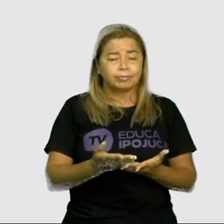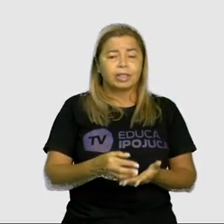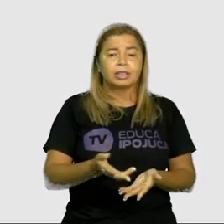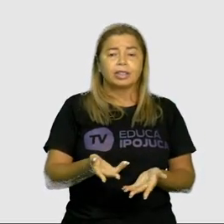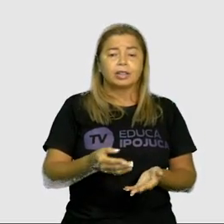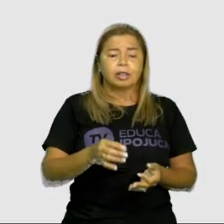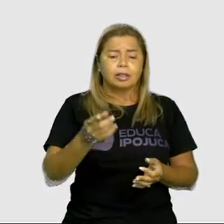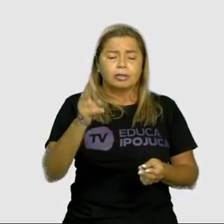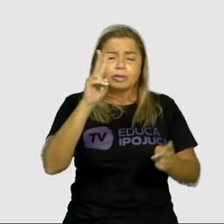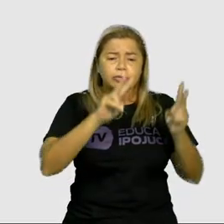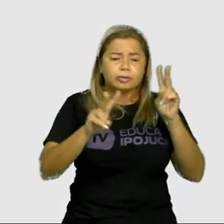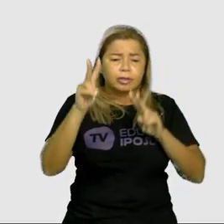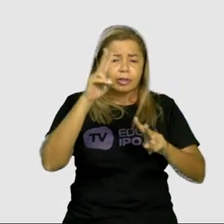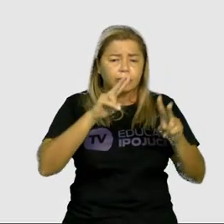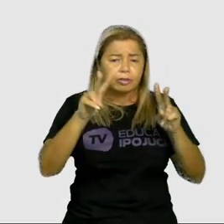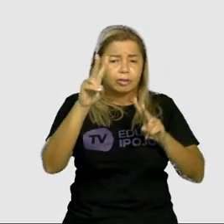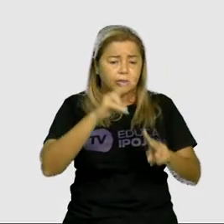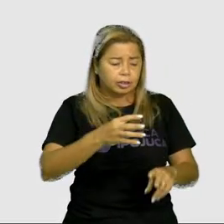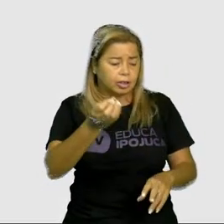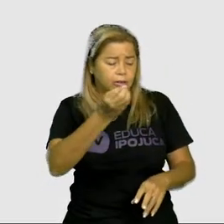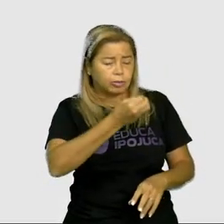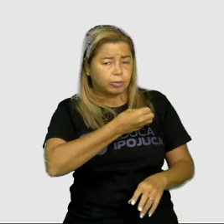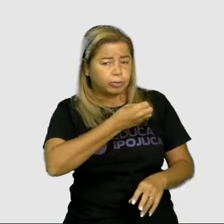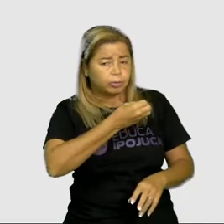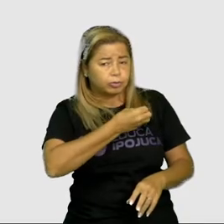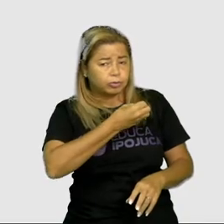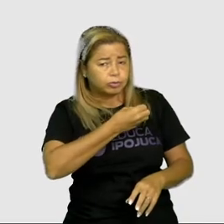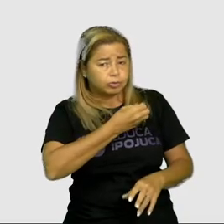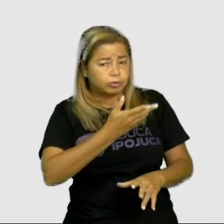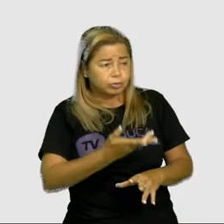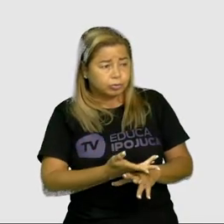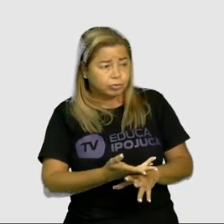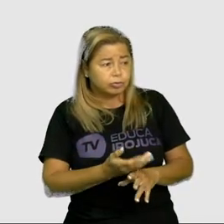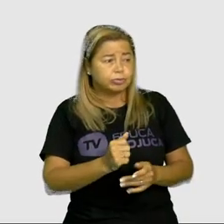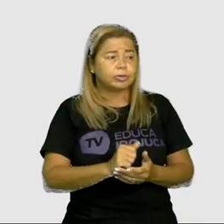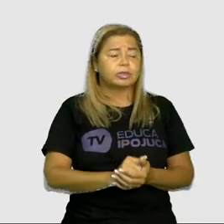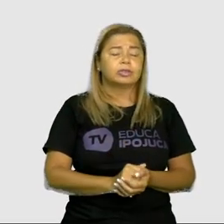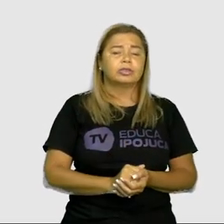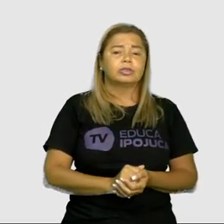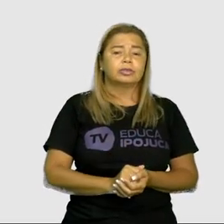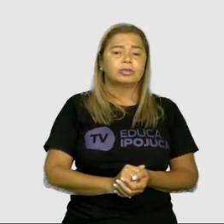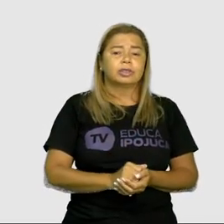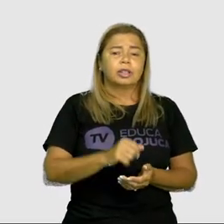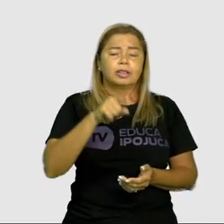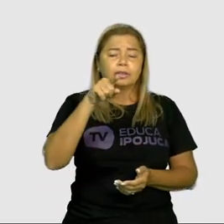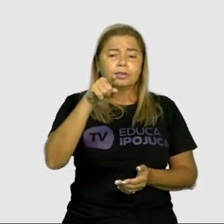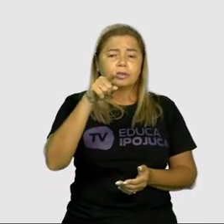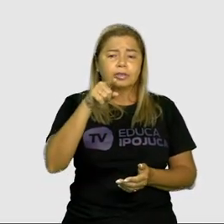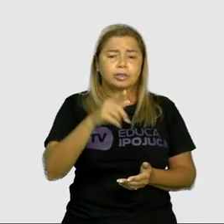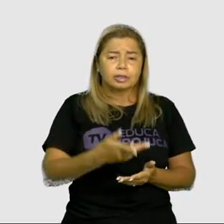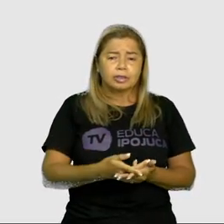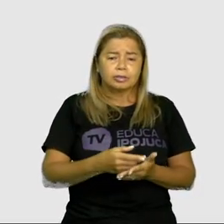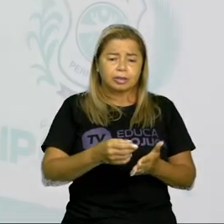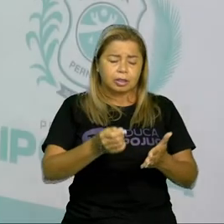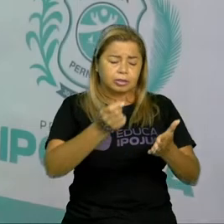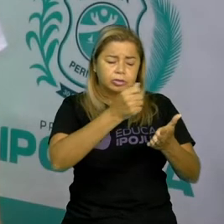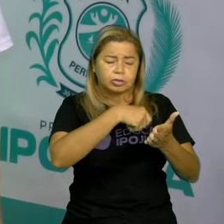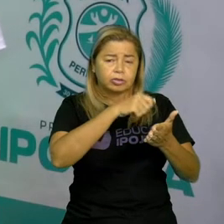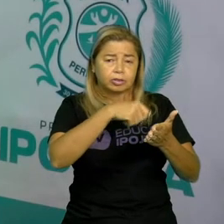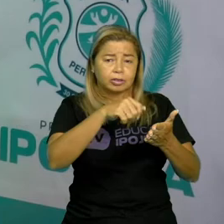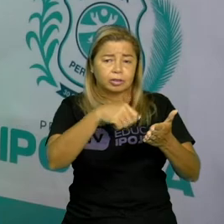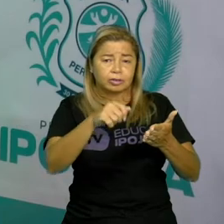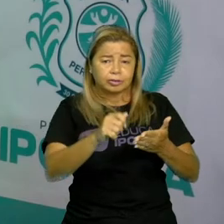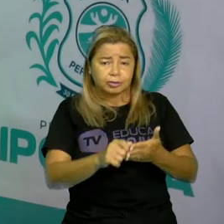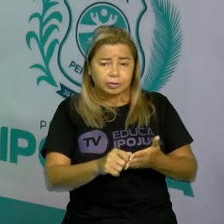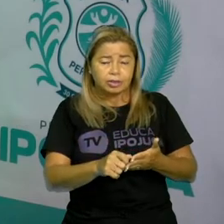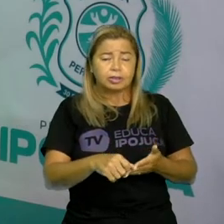correspondente aos números de dedos que aparecem, que estão levantados. Você vai colocando os números embaixo.